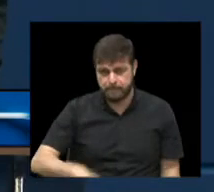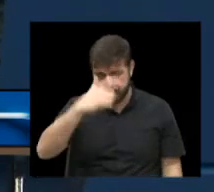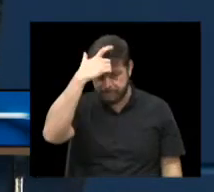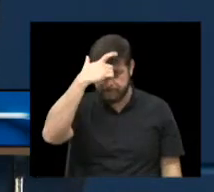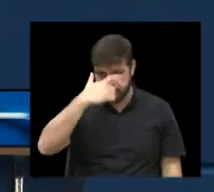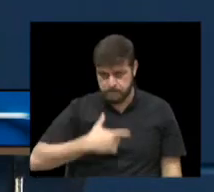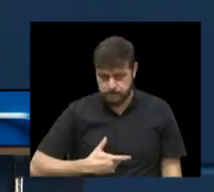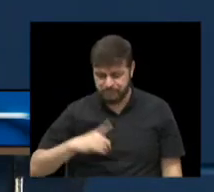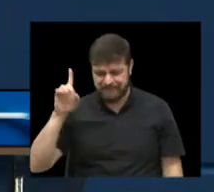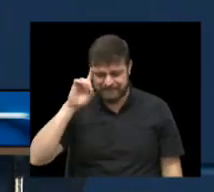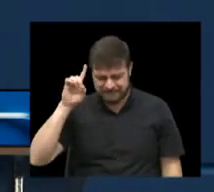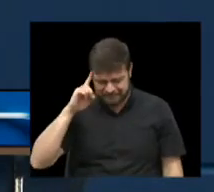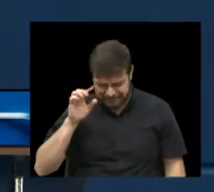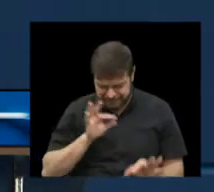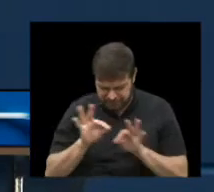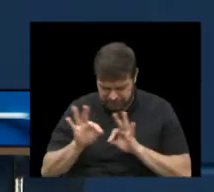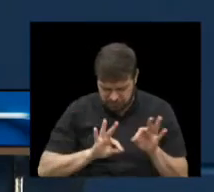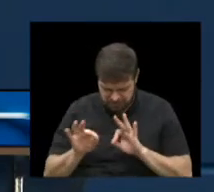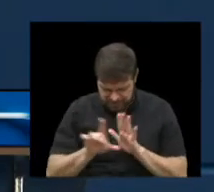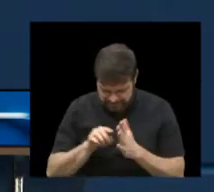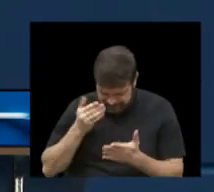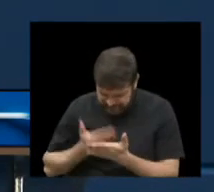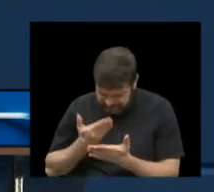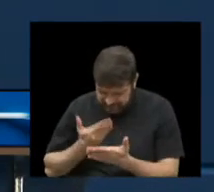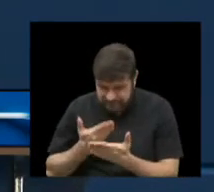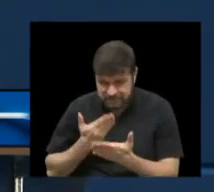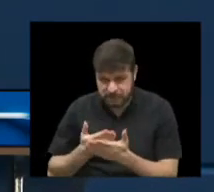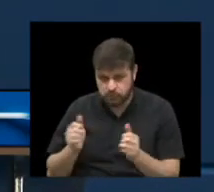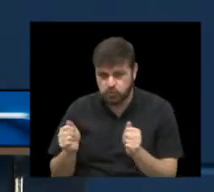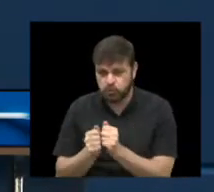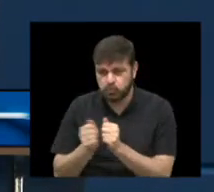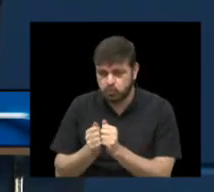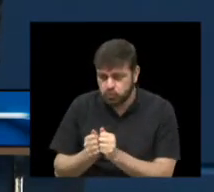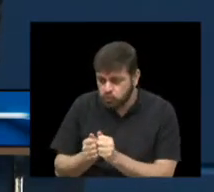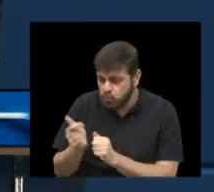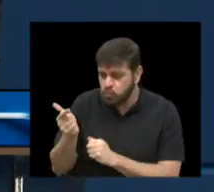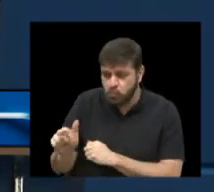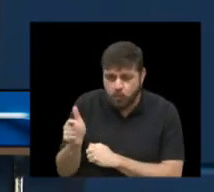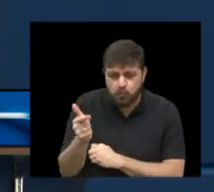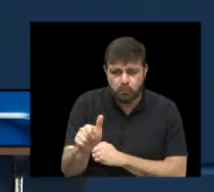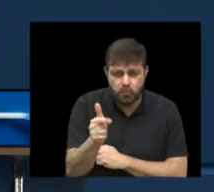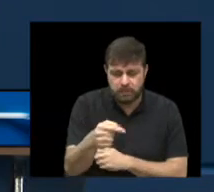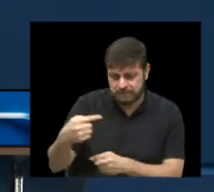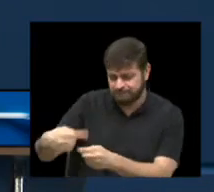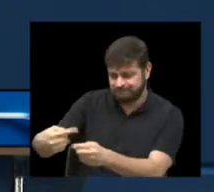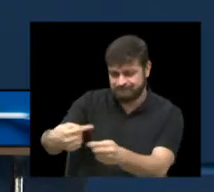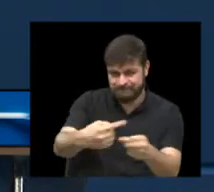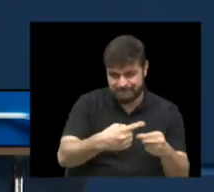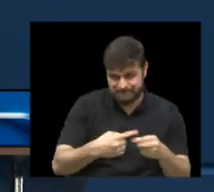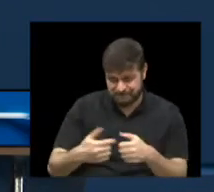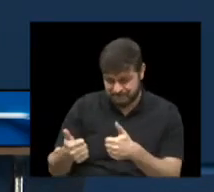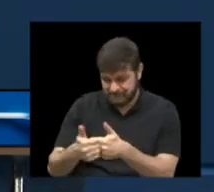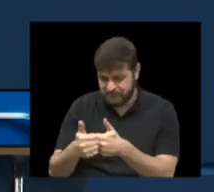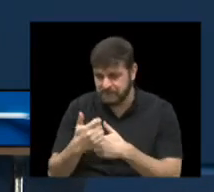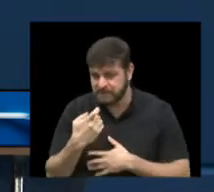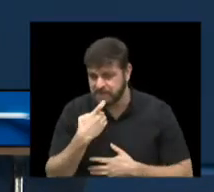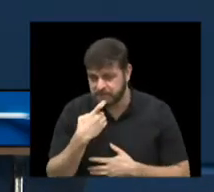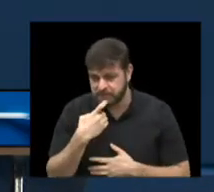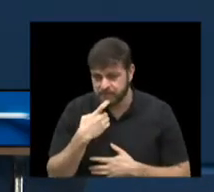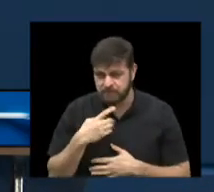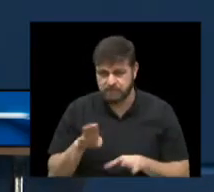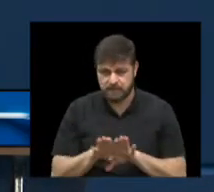seus dias nesse projeto, juntamente com outras frentes de toda a região. Também quero ressaltar